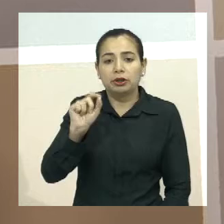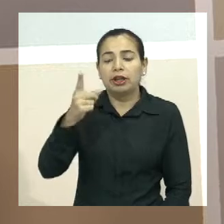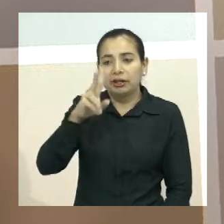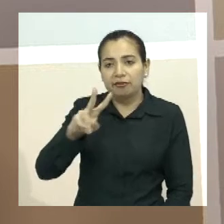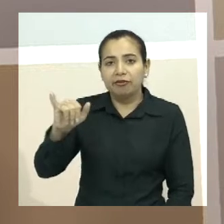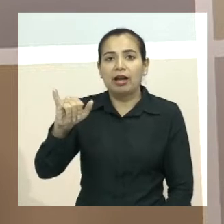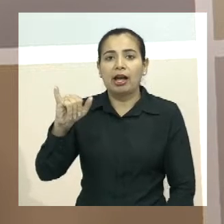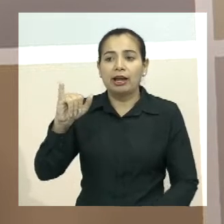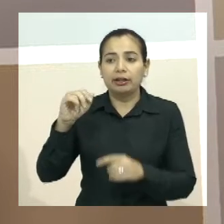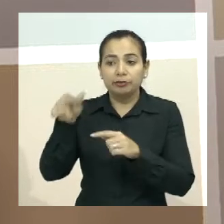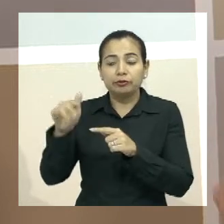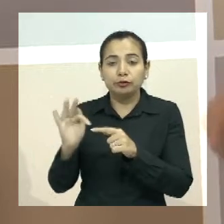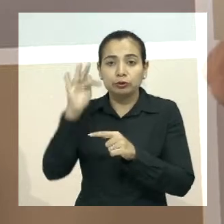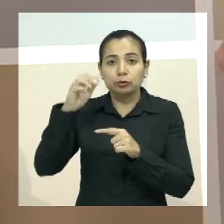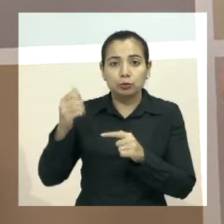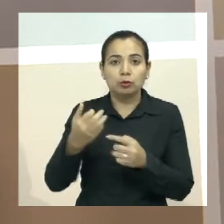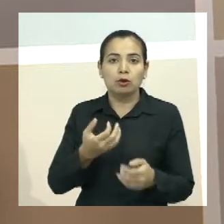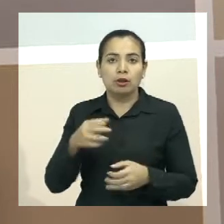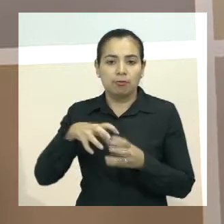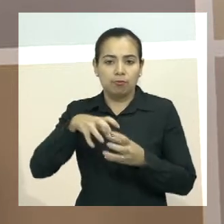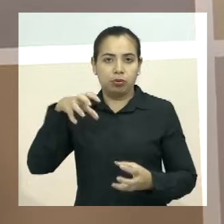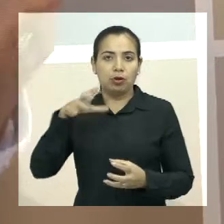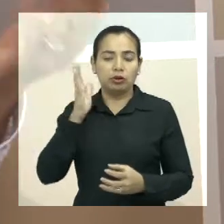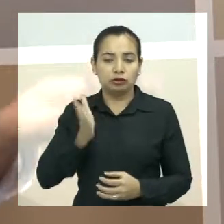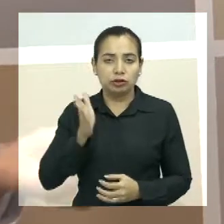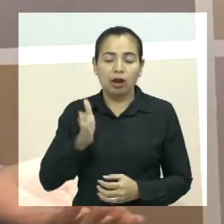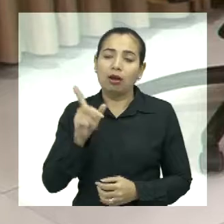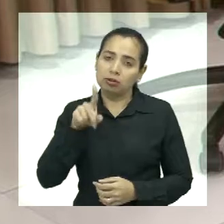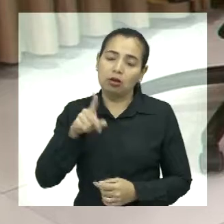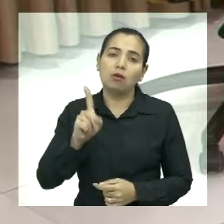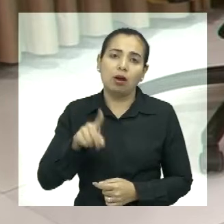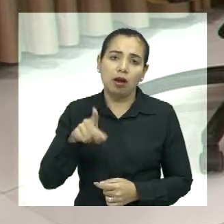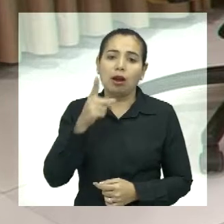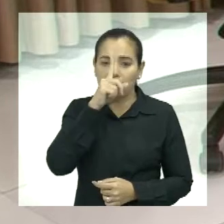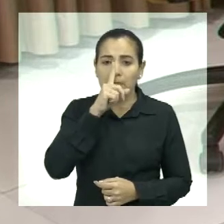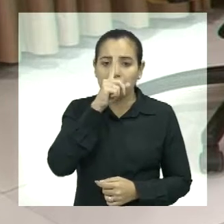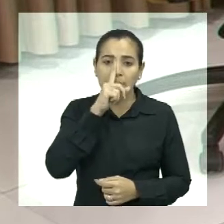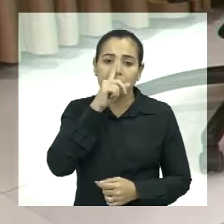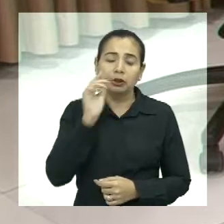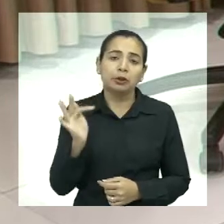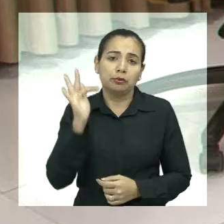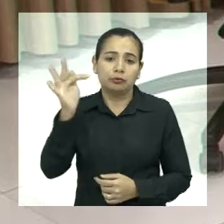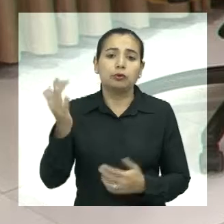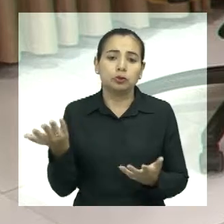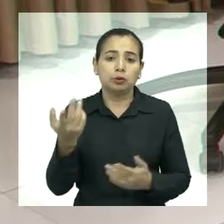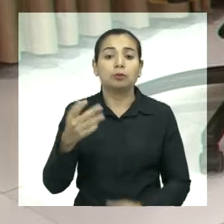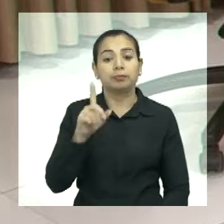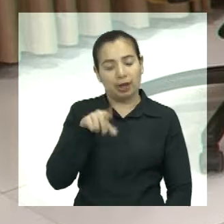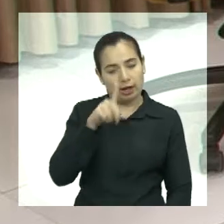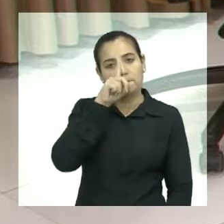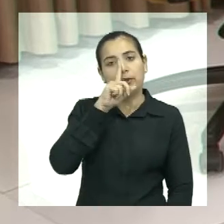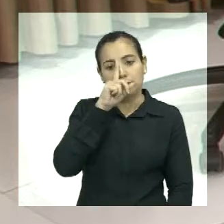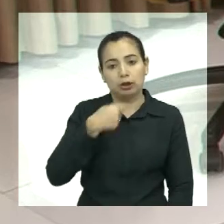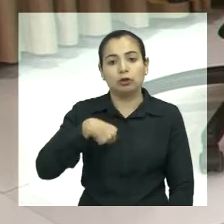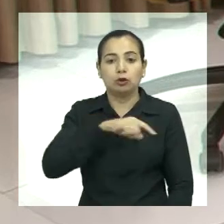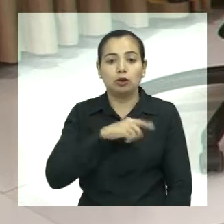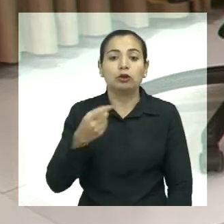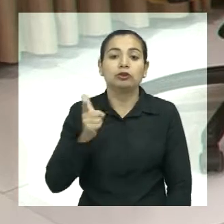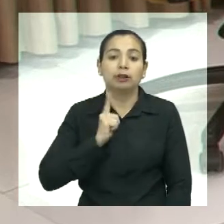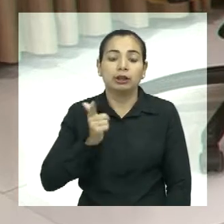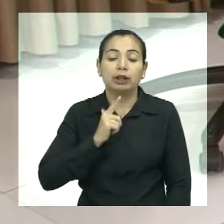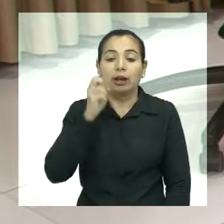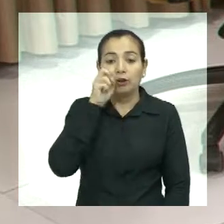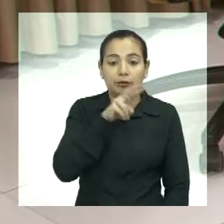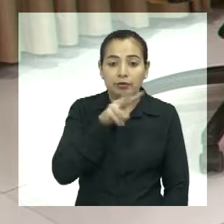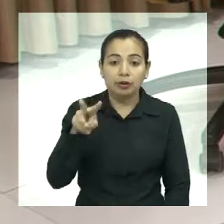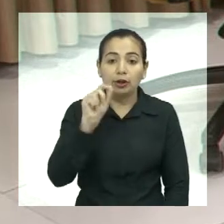fase adulta? Então, realmente é um perigo, é um perigo. É um perigo, principalmente para nós que estamos agora assistindo a